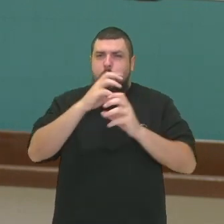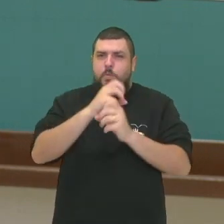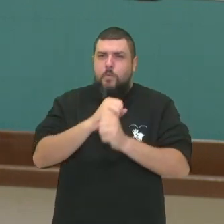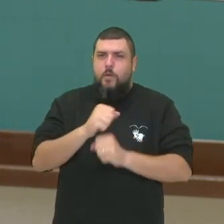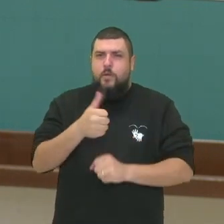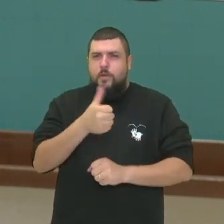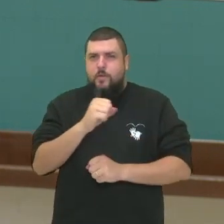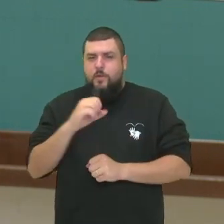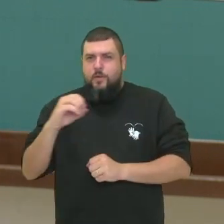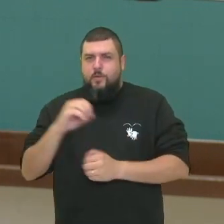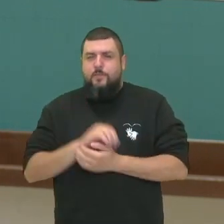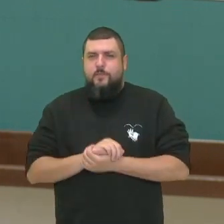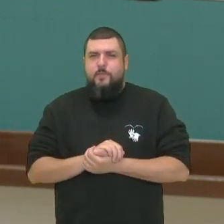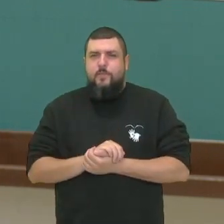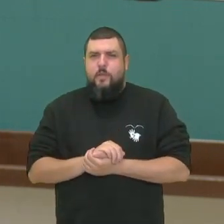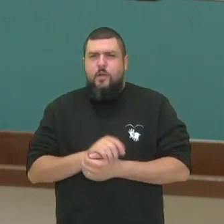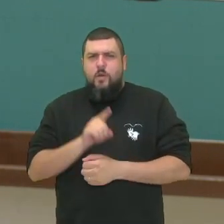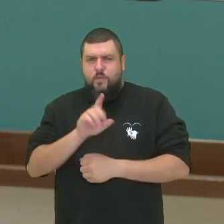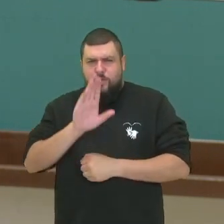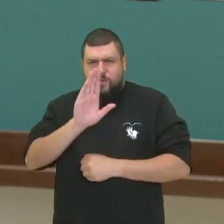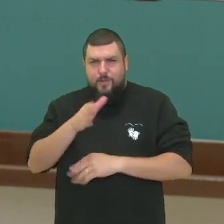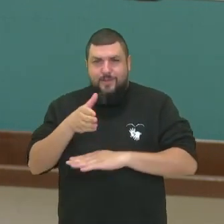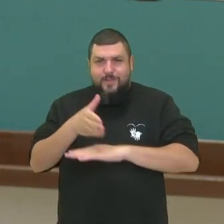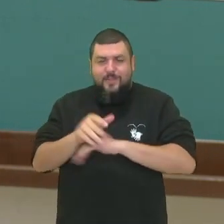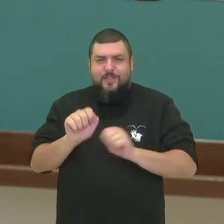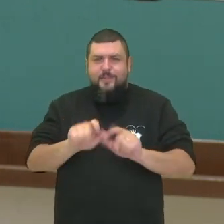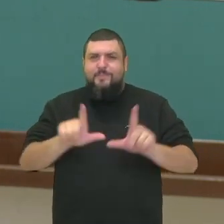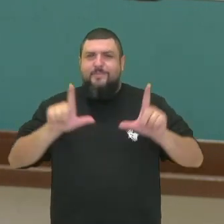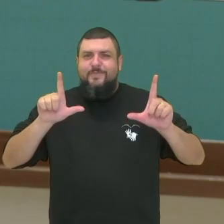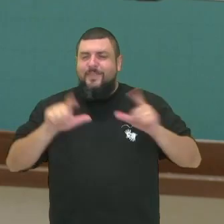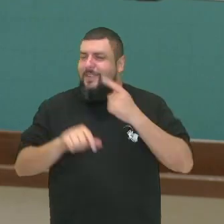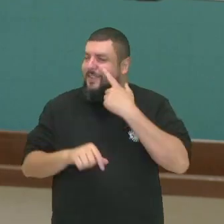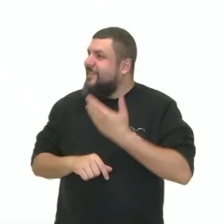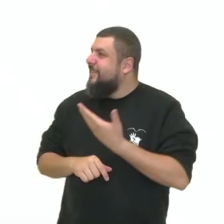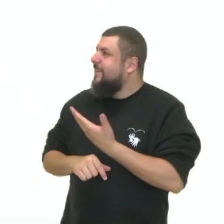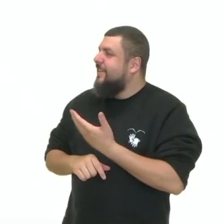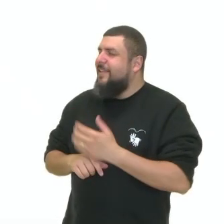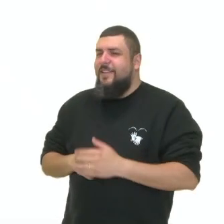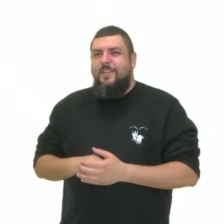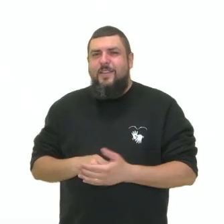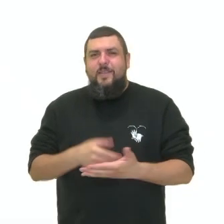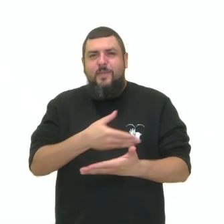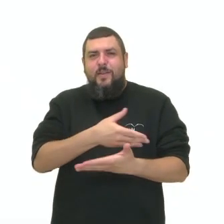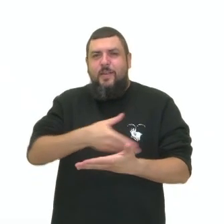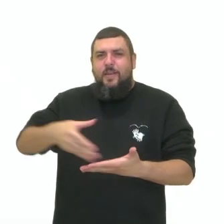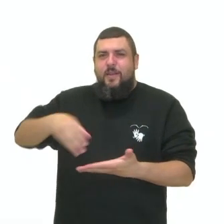você já acessou a plataforma do Matific? Se não acessou, não perca tempo. Entra lá na plataforma